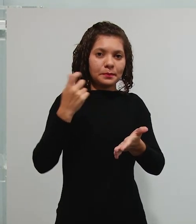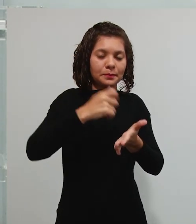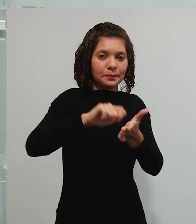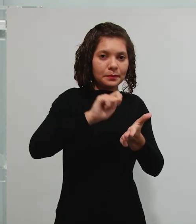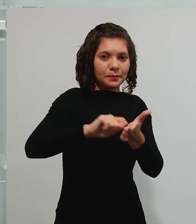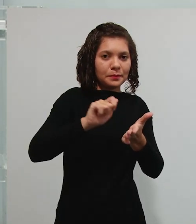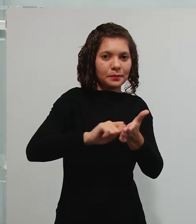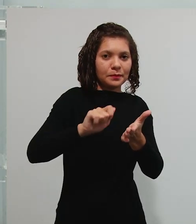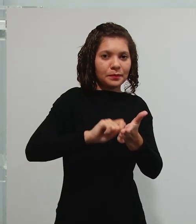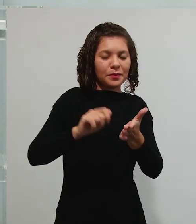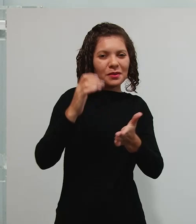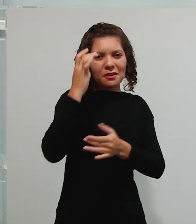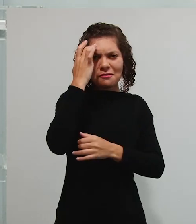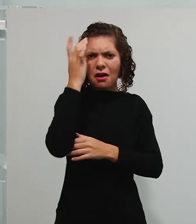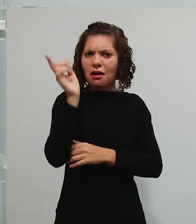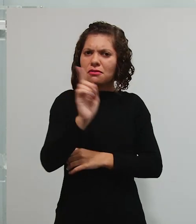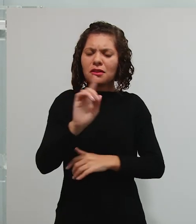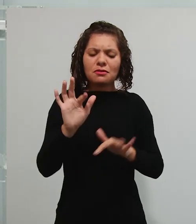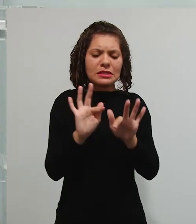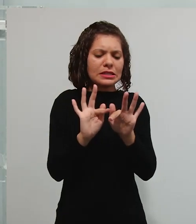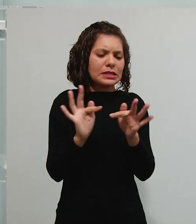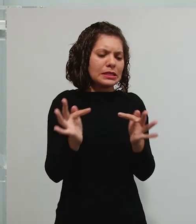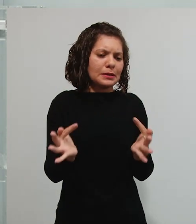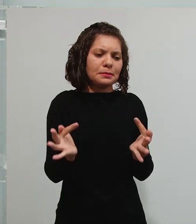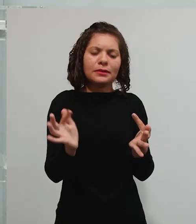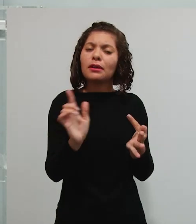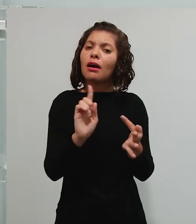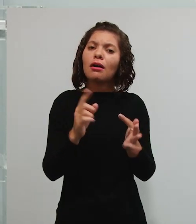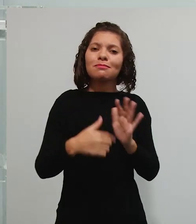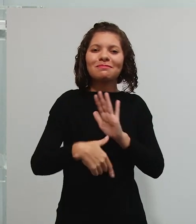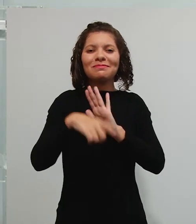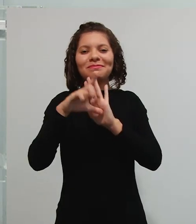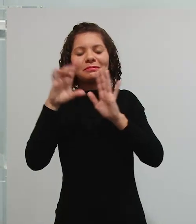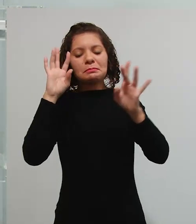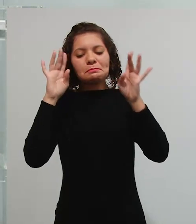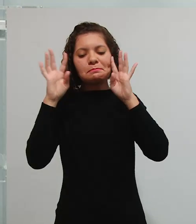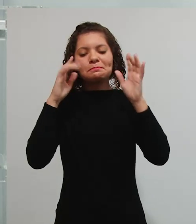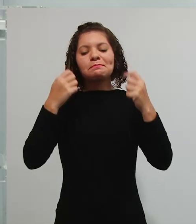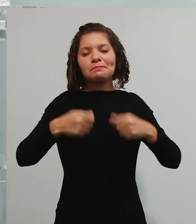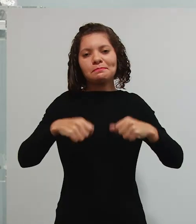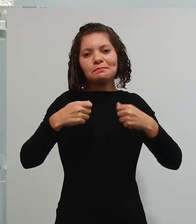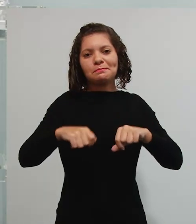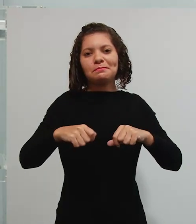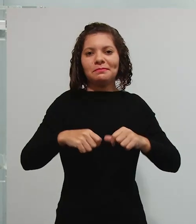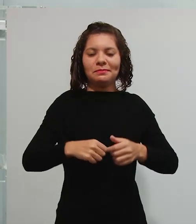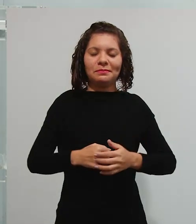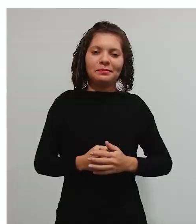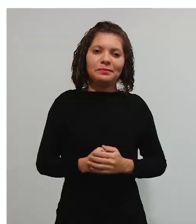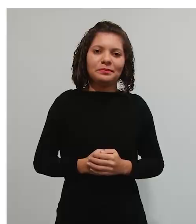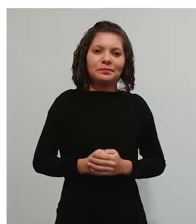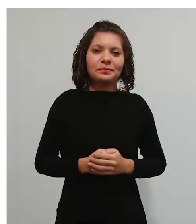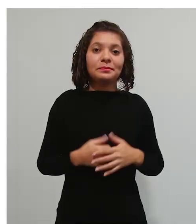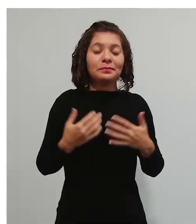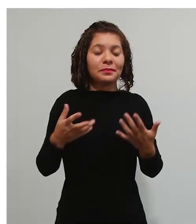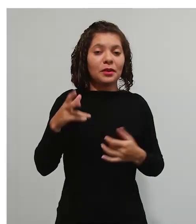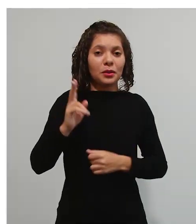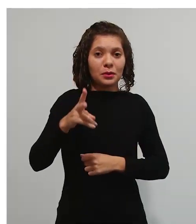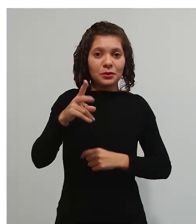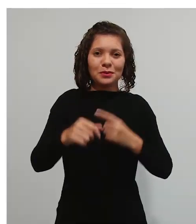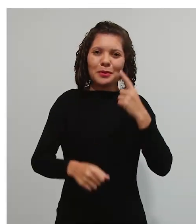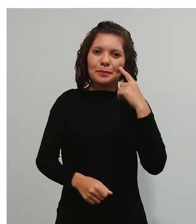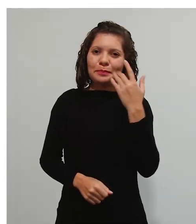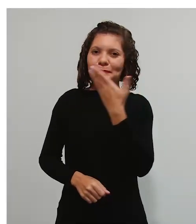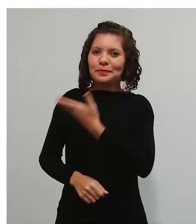não é um ato mecânico, é um ato reflexivo, certo? Então, aqui eu continuo com